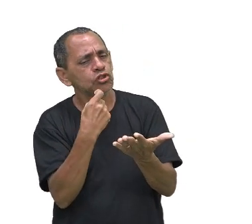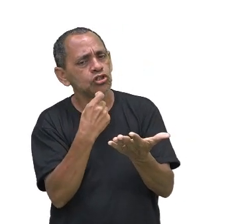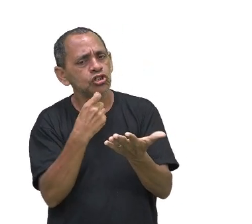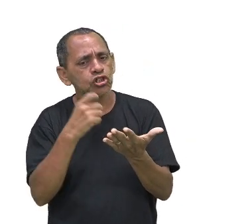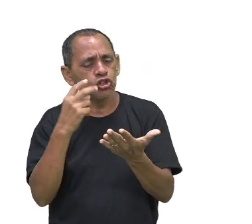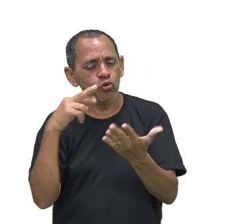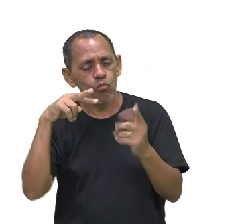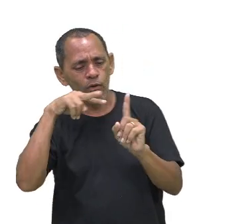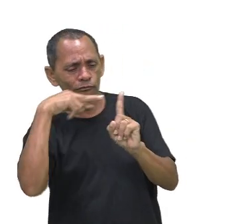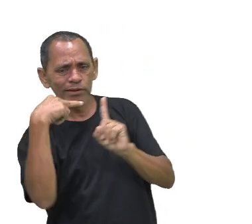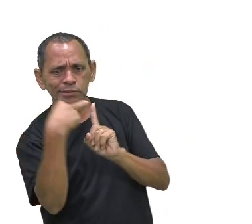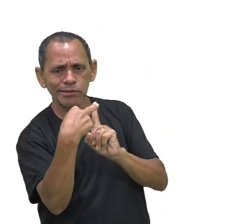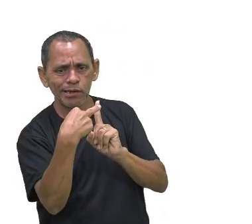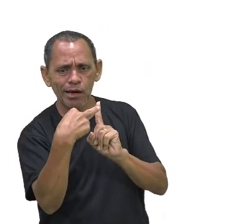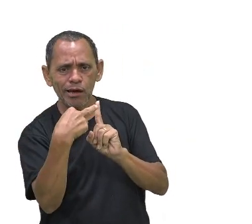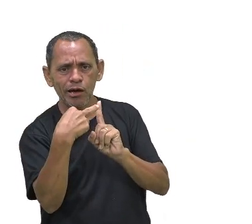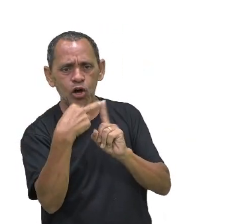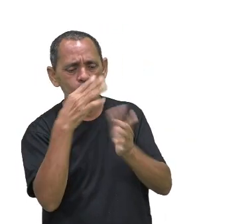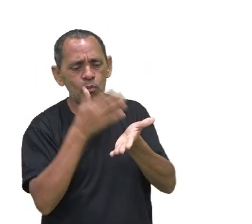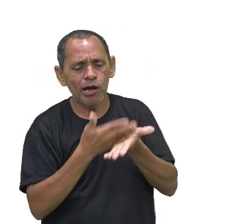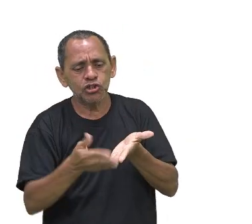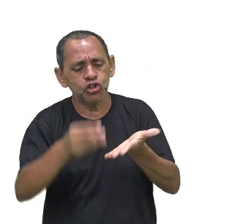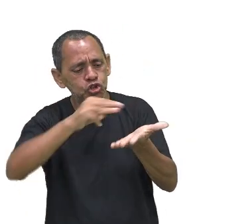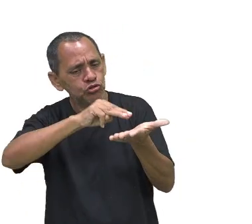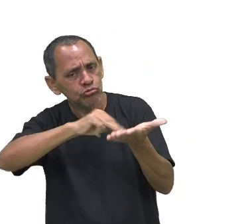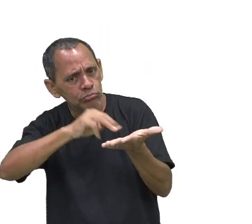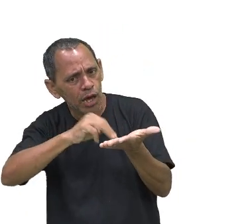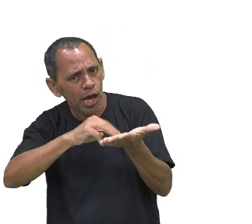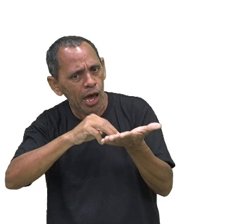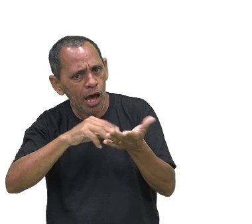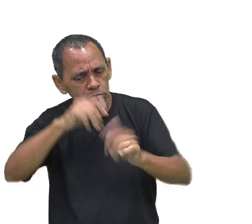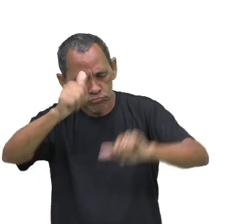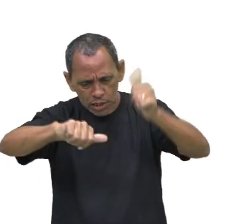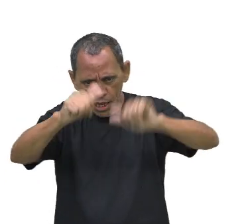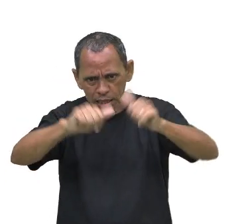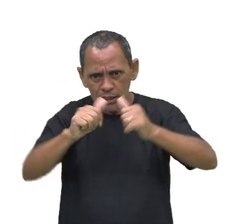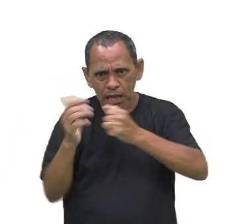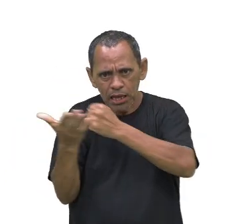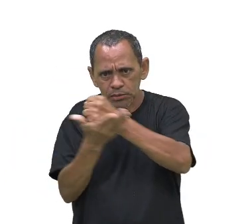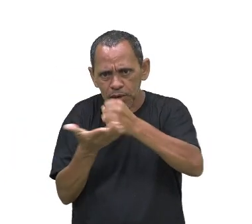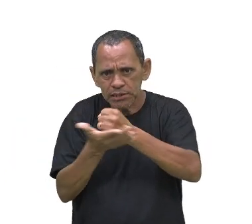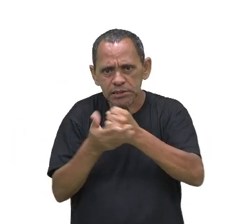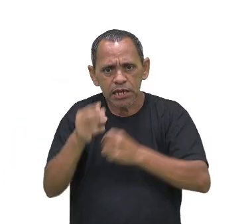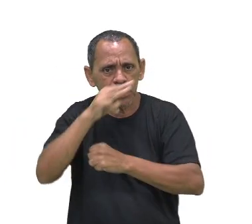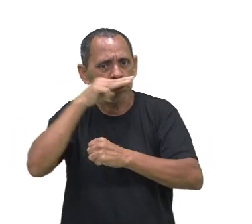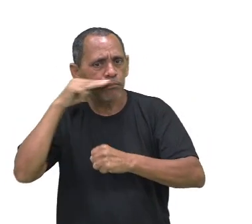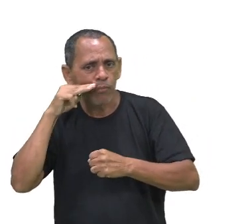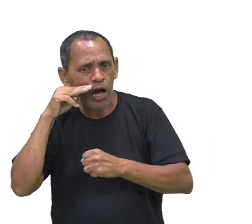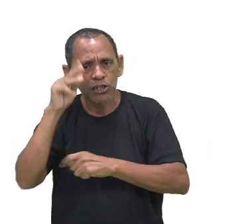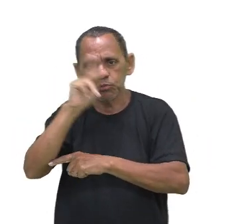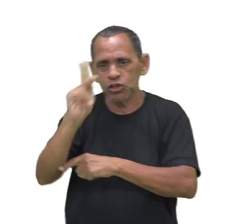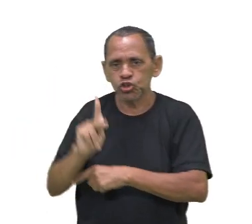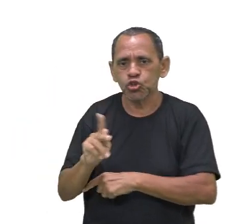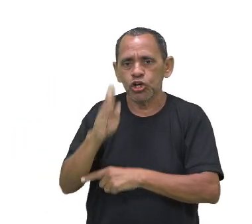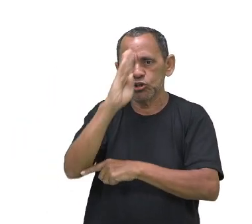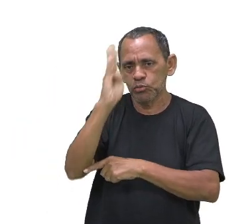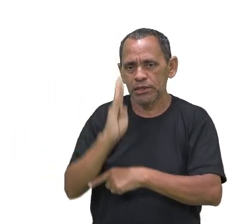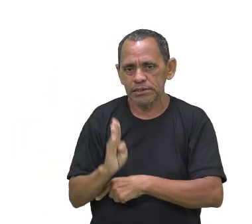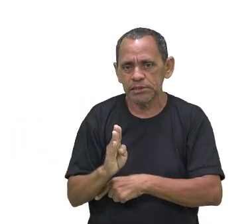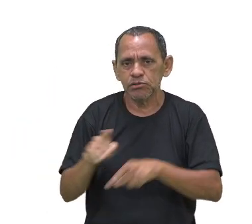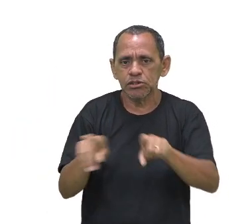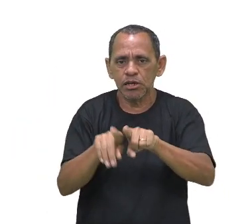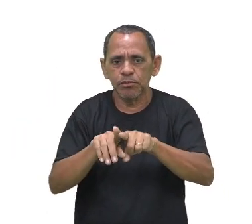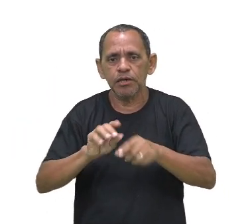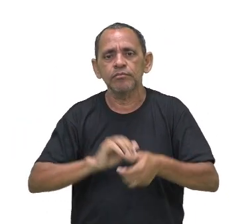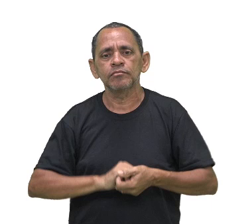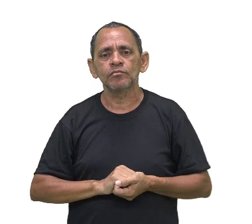a partir de um método de análise marxista para a historiografia do Brasil. É claro que o